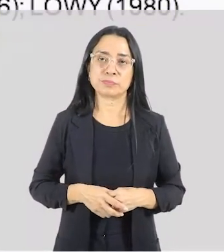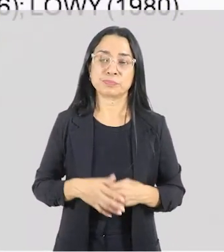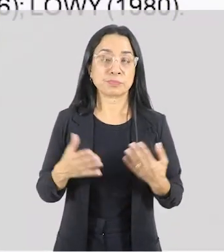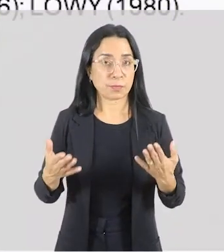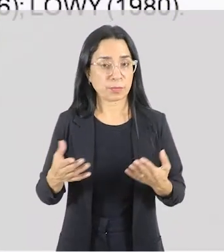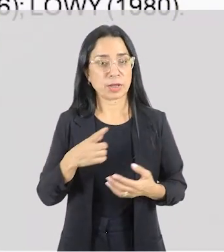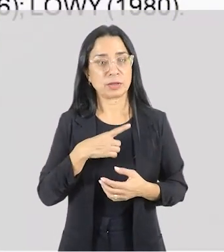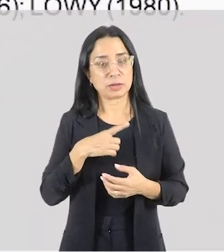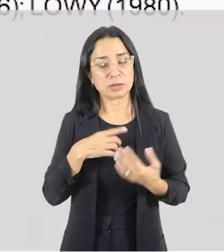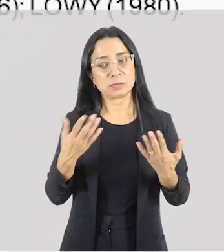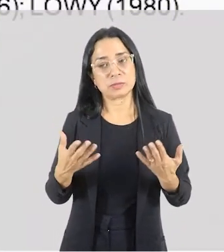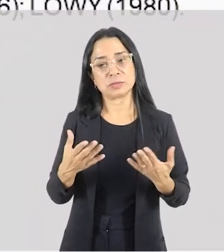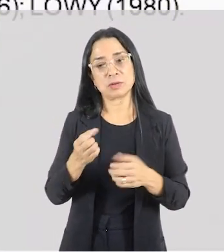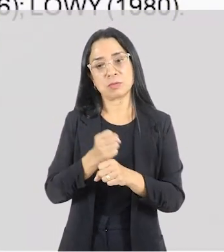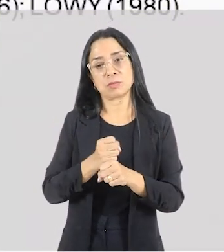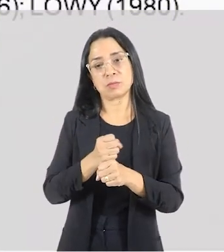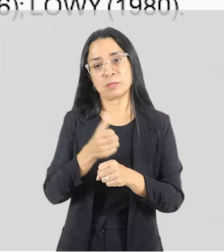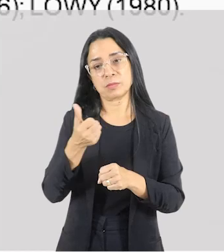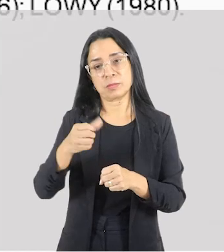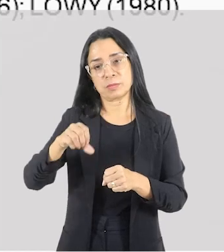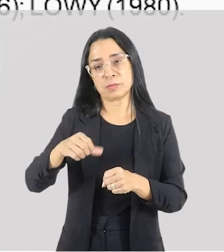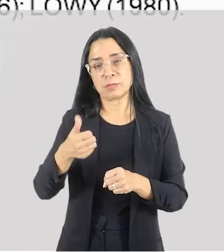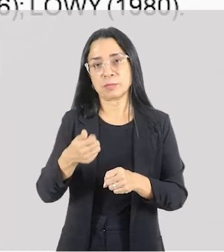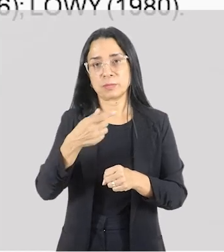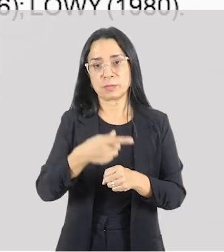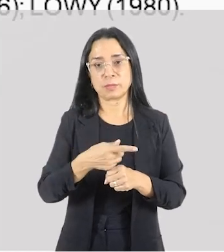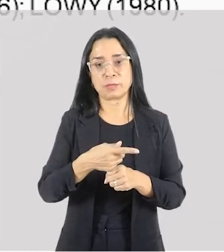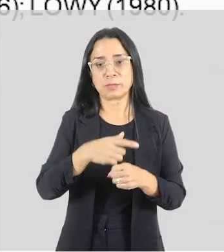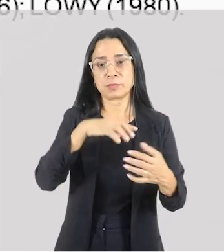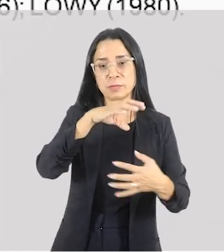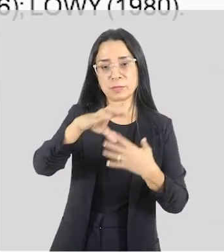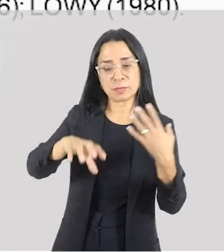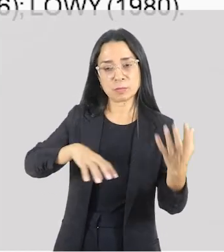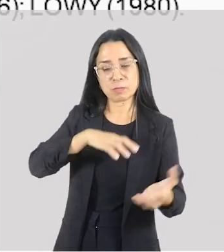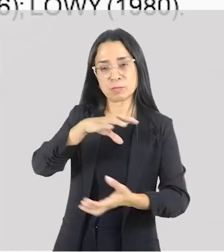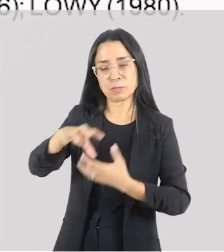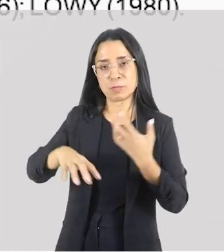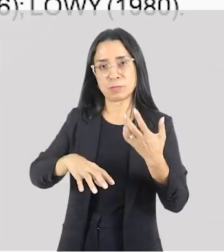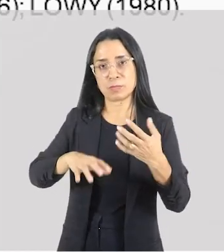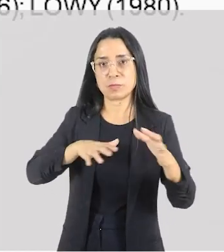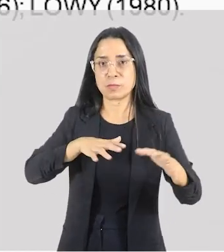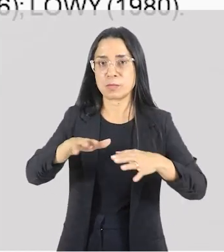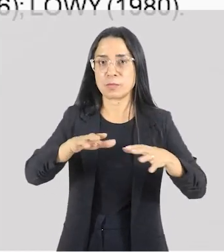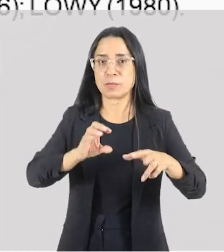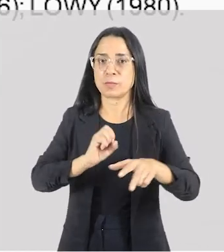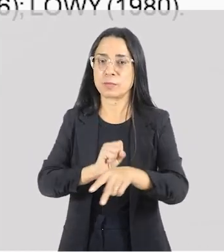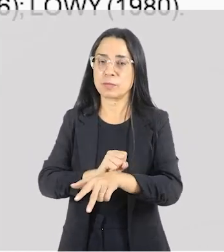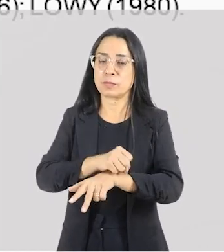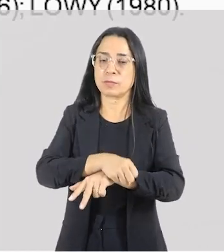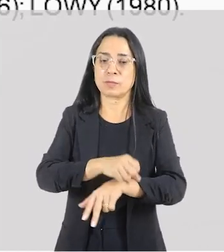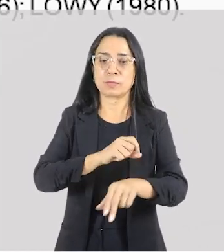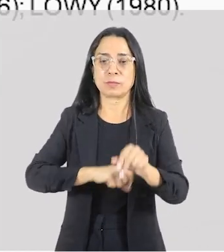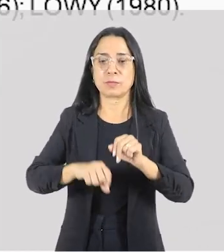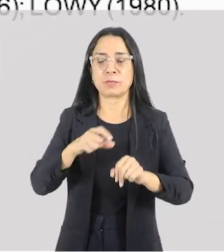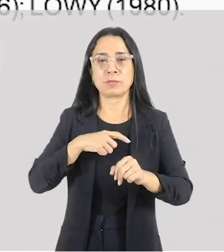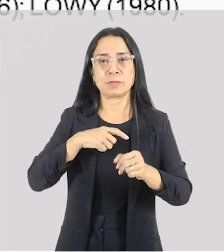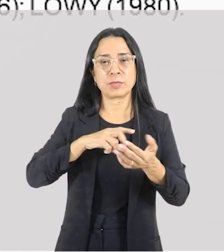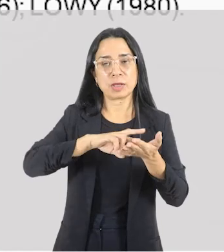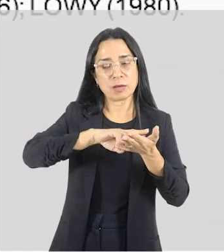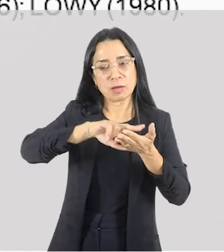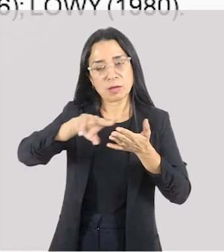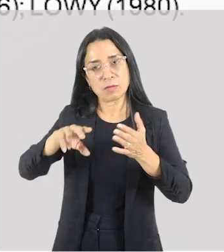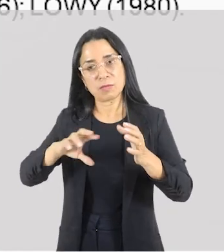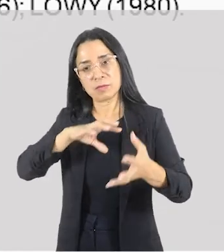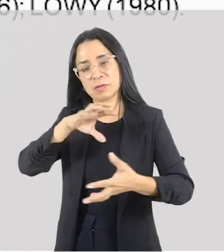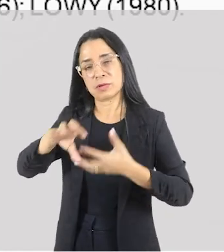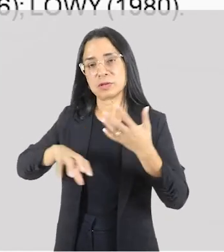a greve geral. Ela vai acontecer, uma mobilização operária, né? Há várias greves, né, nas fábricas